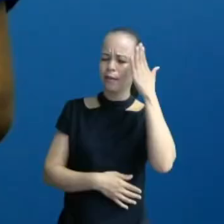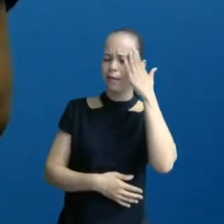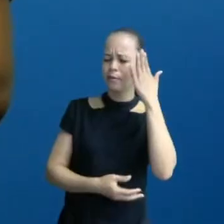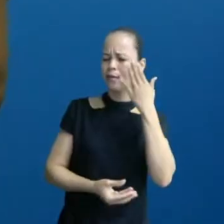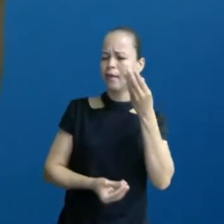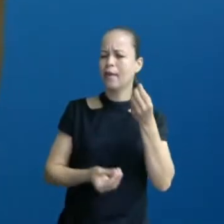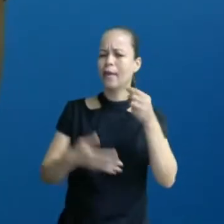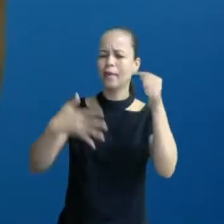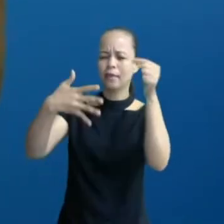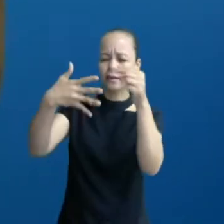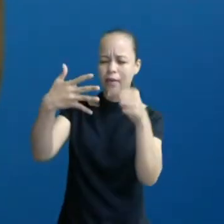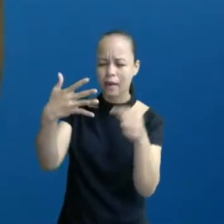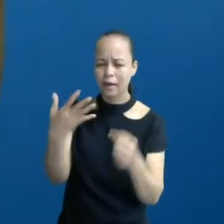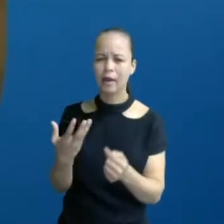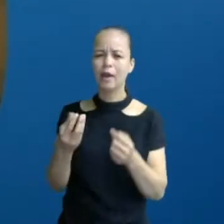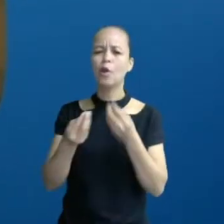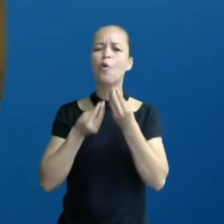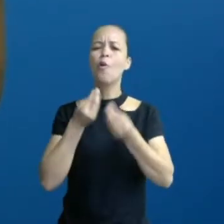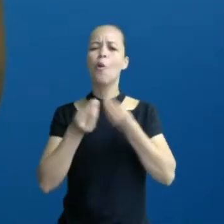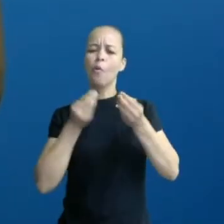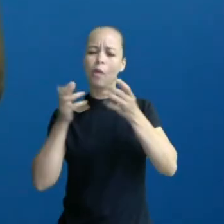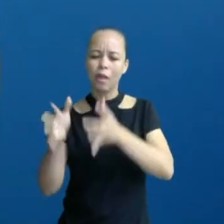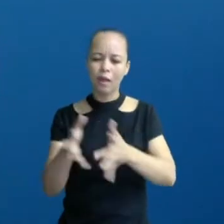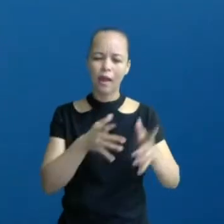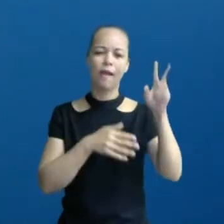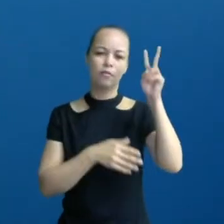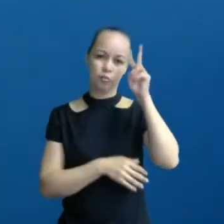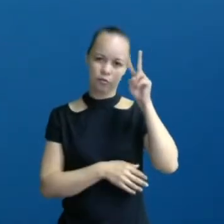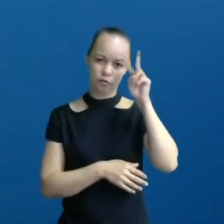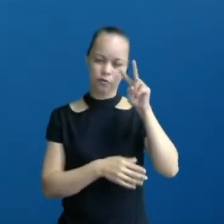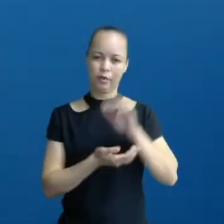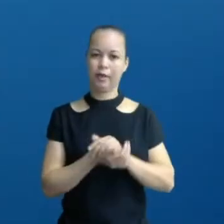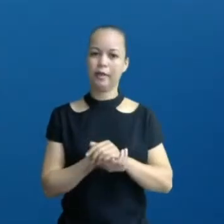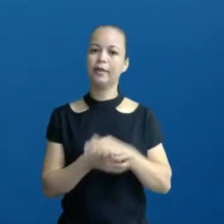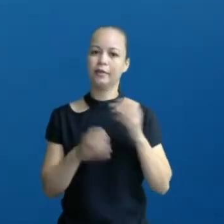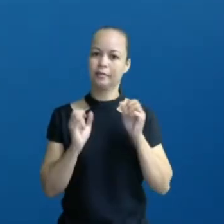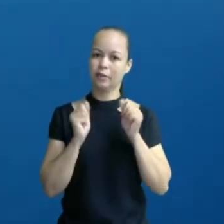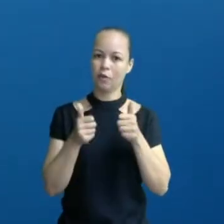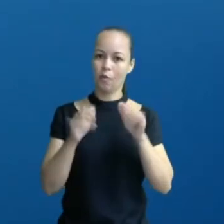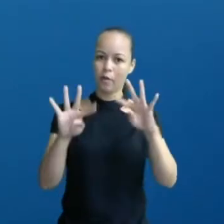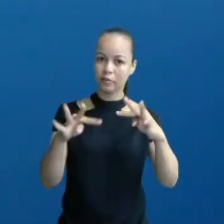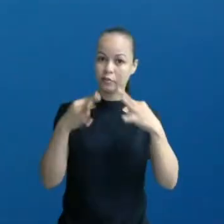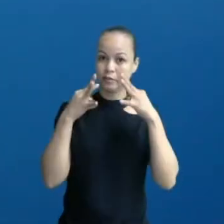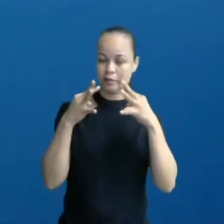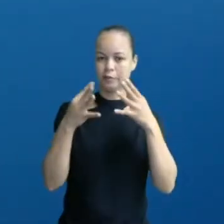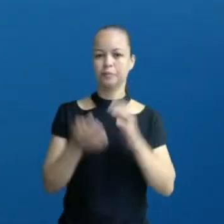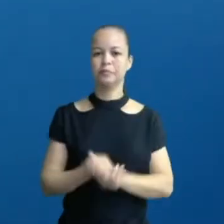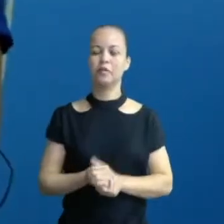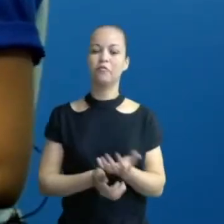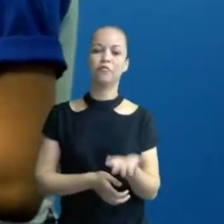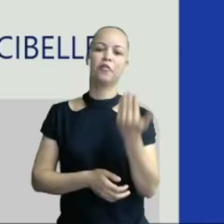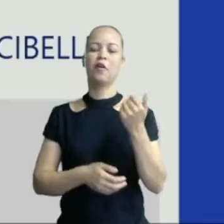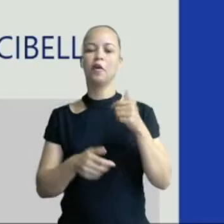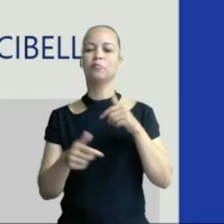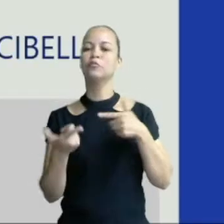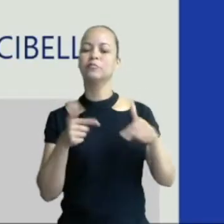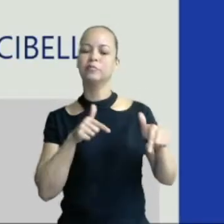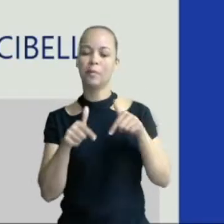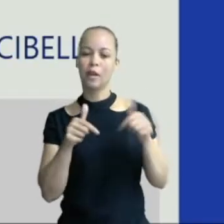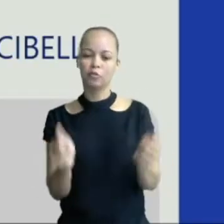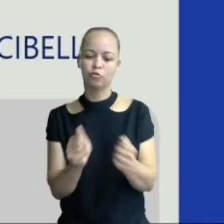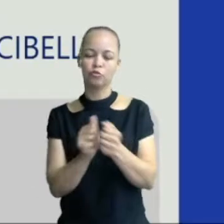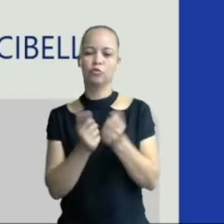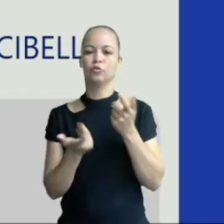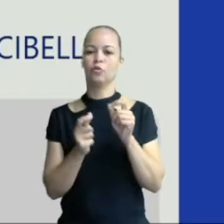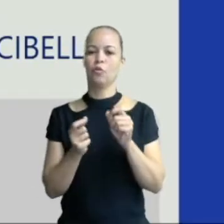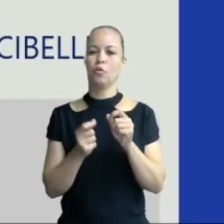passo a passo da história, tá certo? Então se liga aí na história, tá bom? Simbora trabalhar comigo com 3